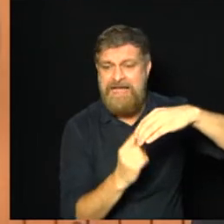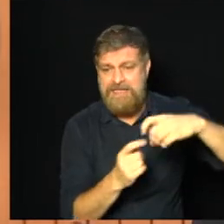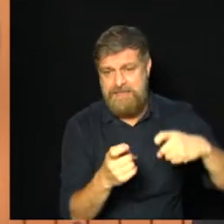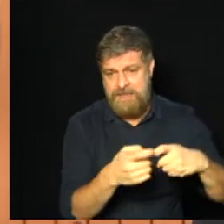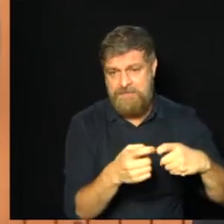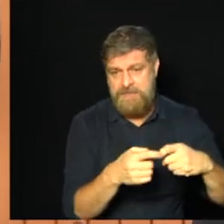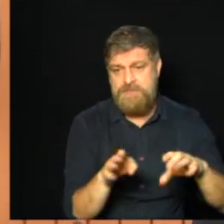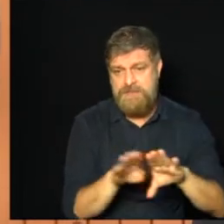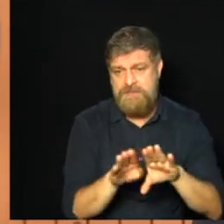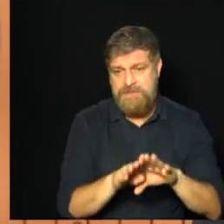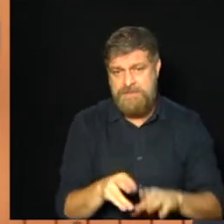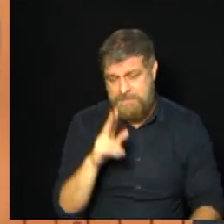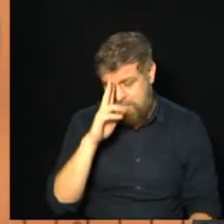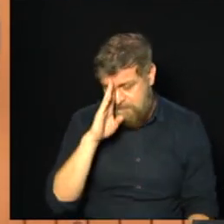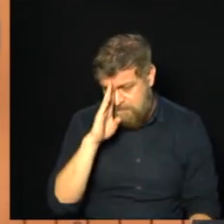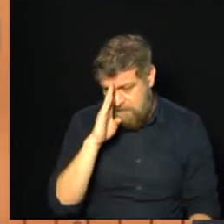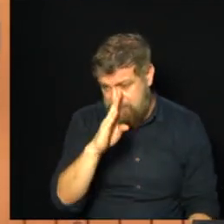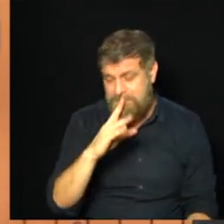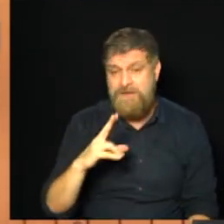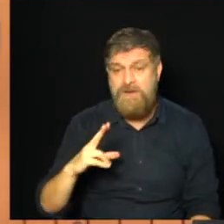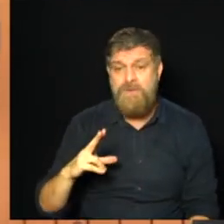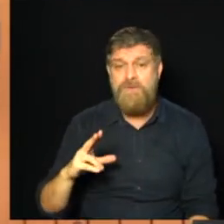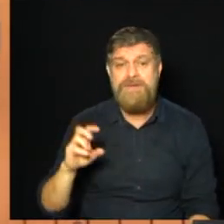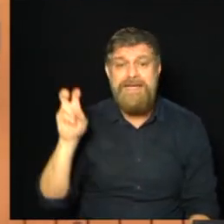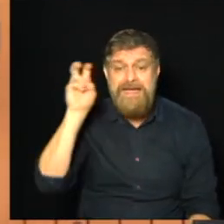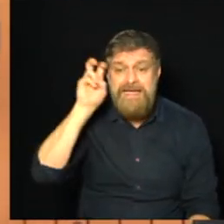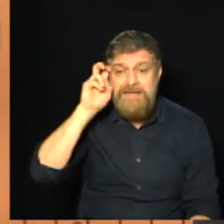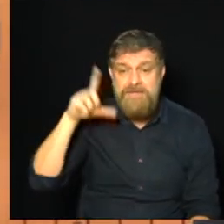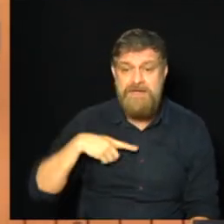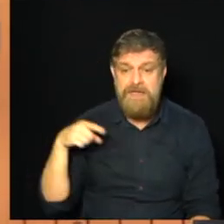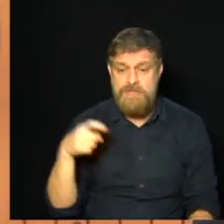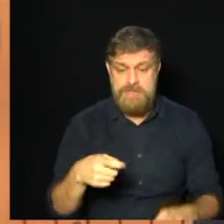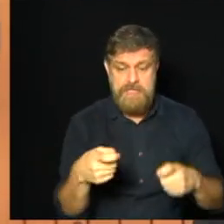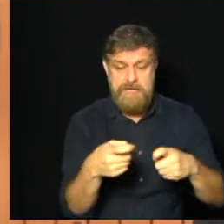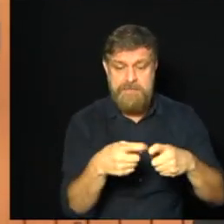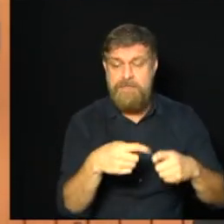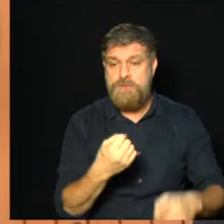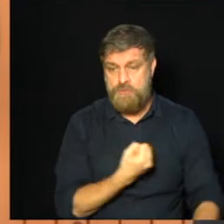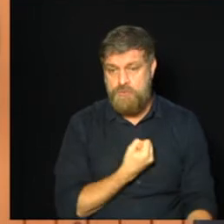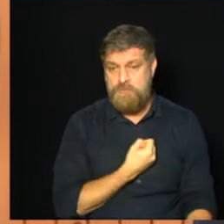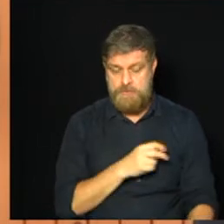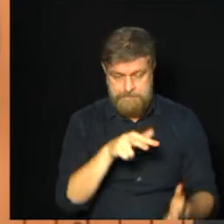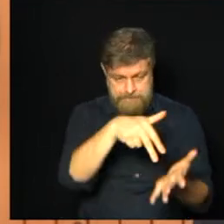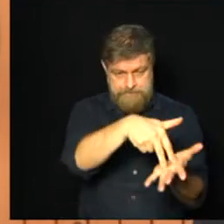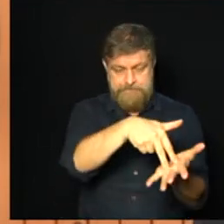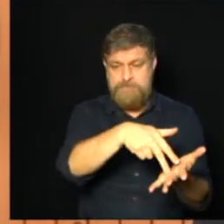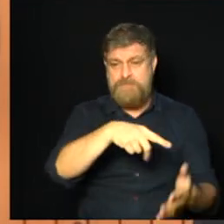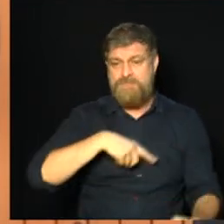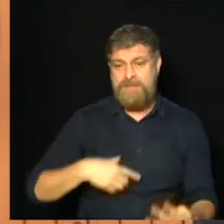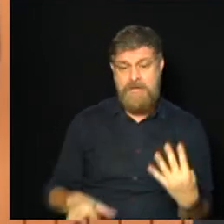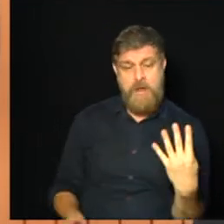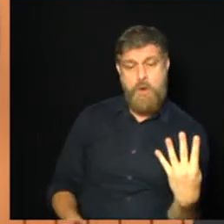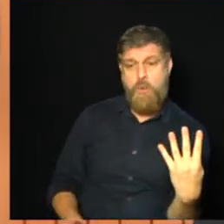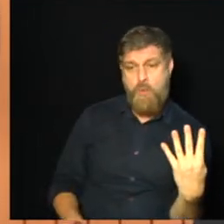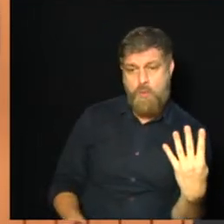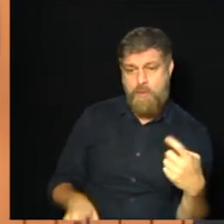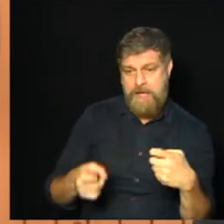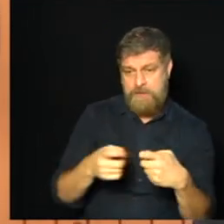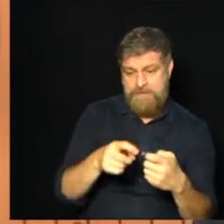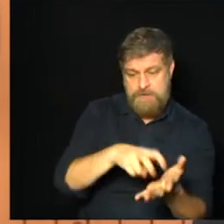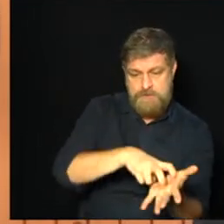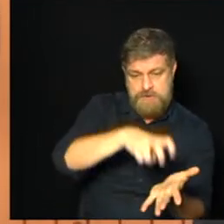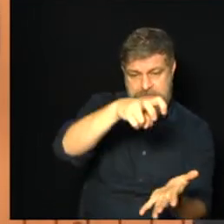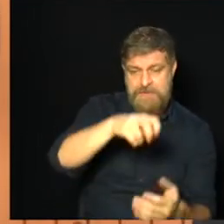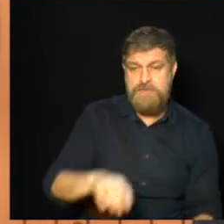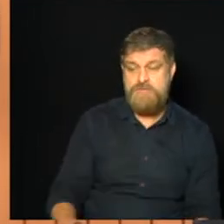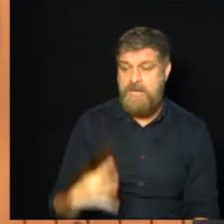E, particularmente, na quinta-feira, a gente tinha uma composição de escala satisfatória. Né? A gente tinha a composição de 4 médicos no período diurno